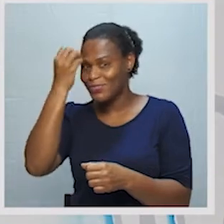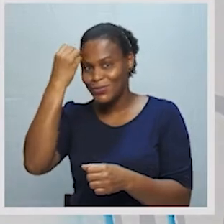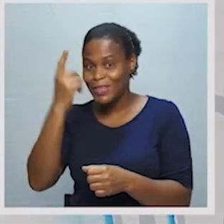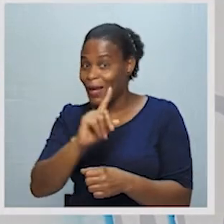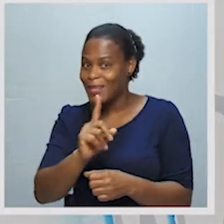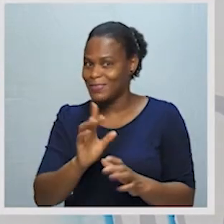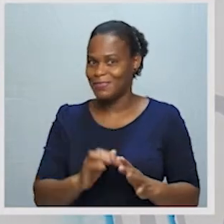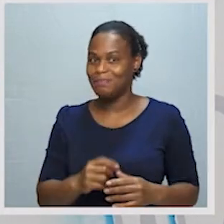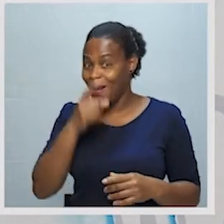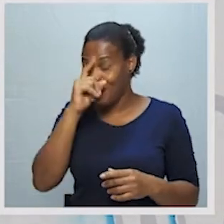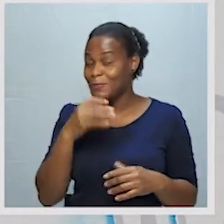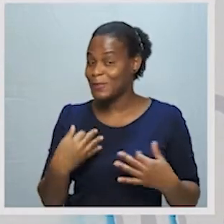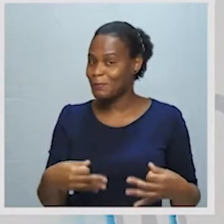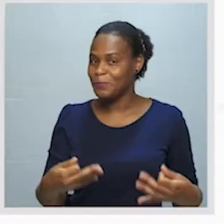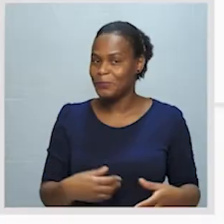esqueçam.